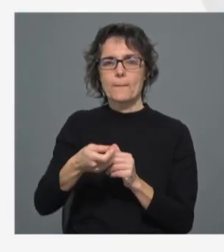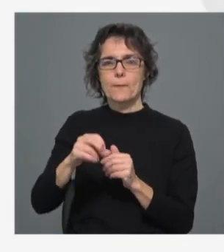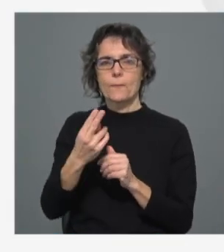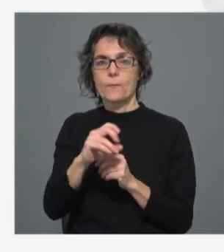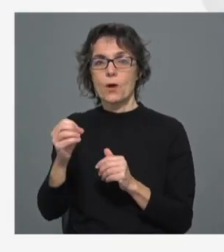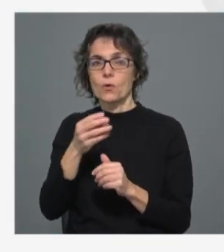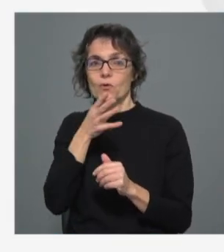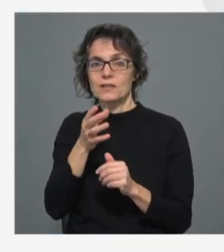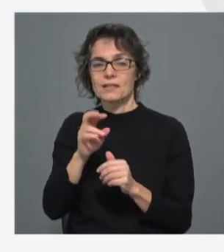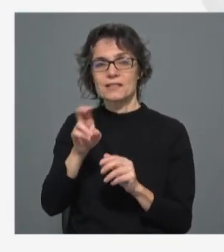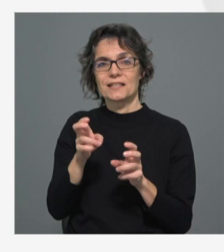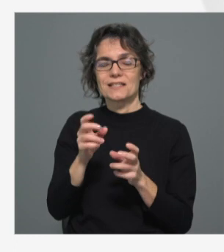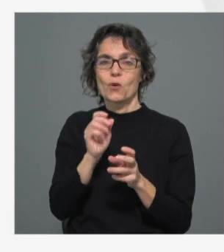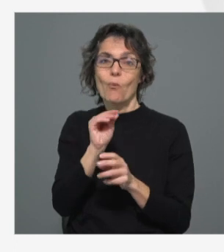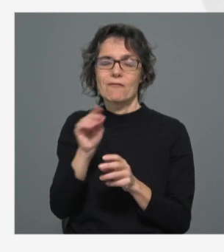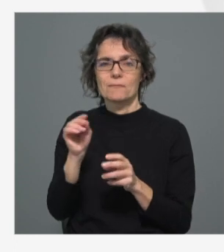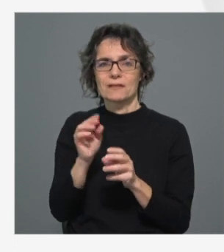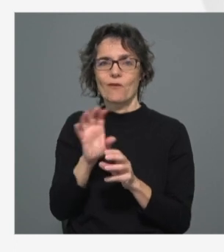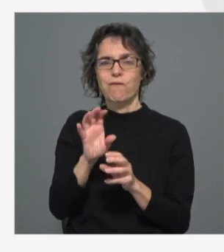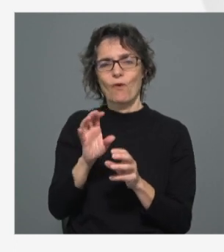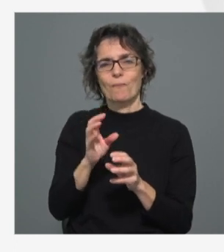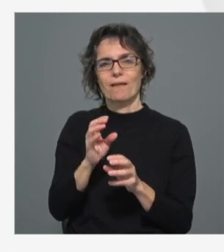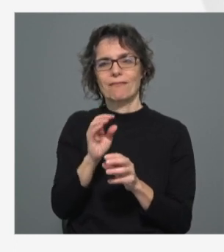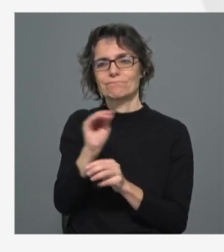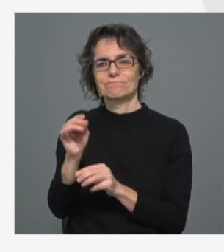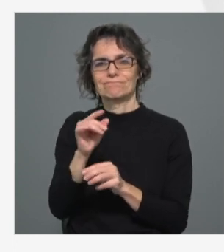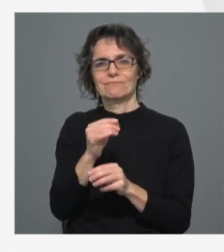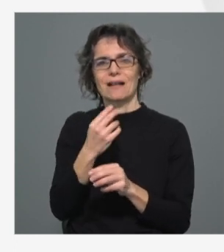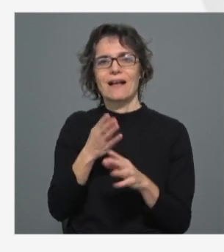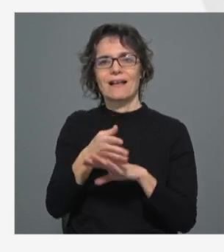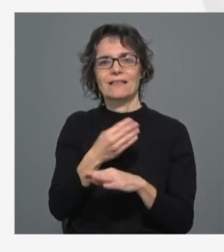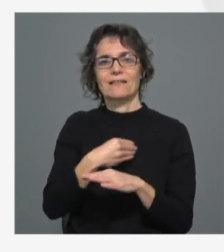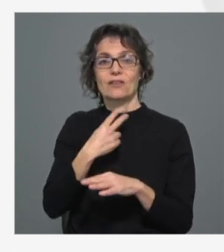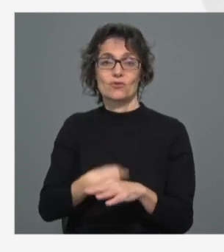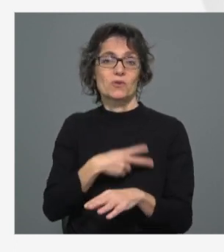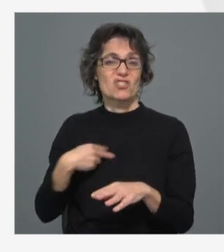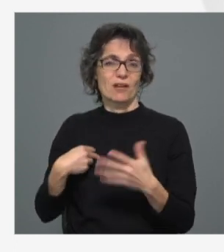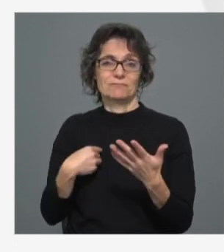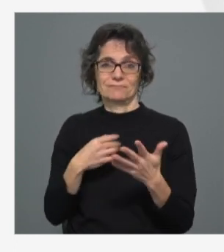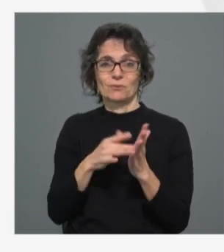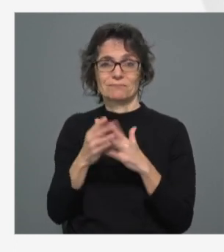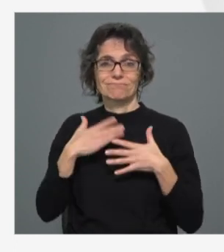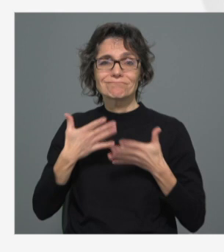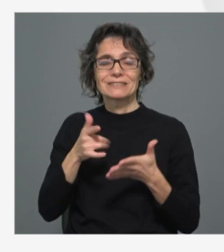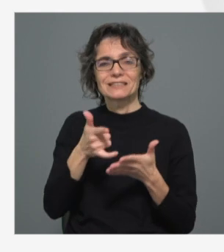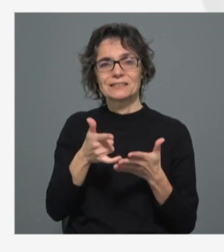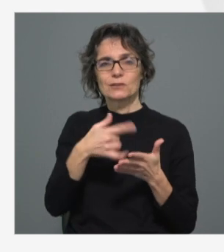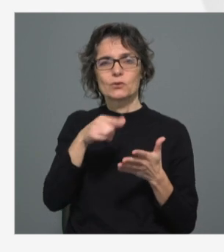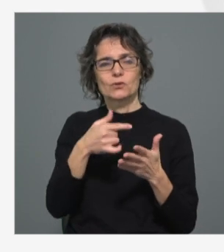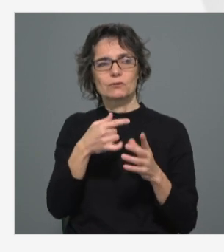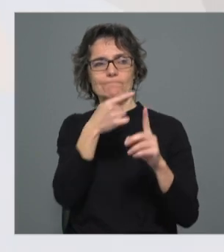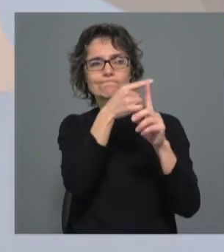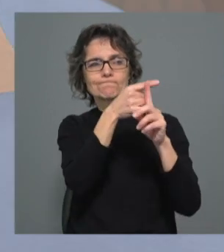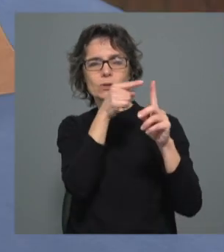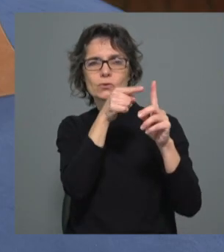alimento deste ser cristão no mundo, não é? Um alimento que se vai procurar à cruz, à identificação com Cristo, ao